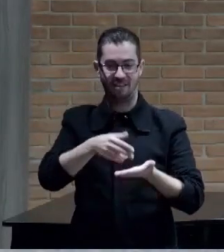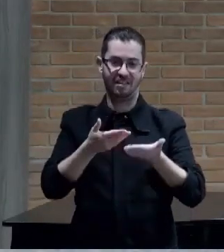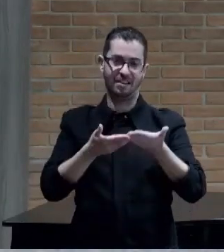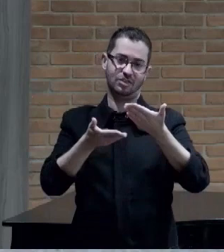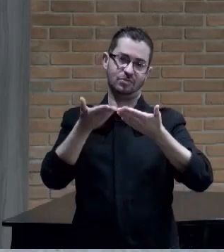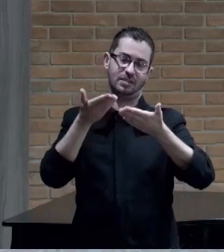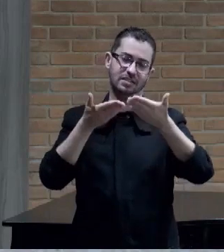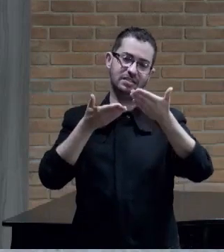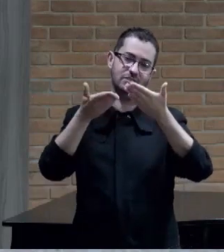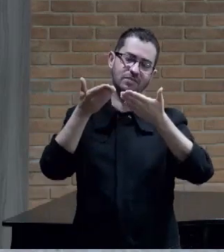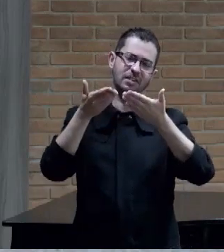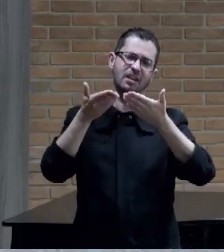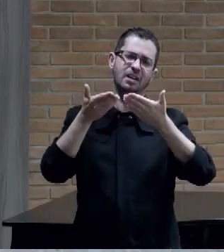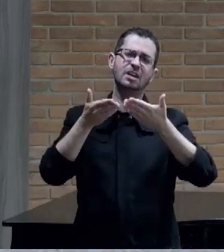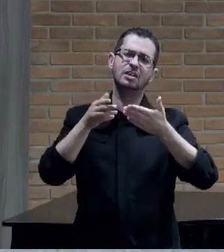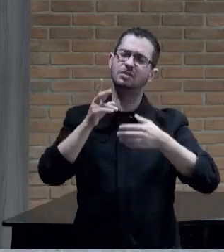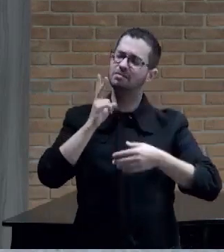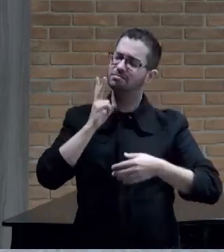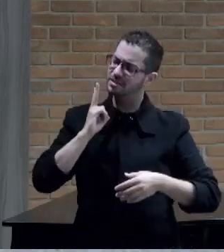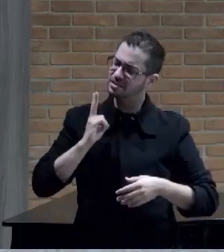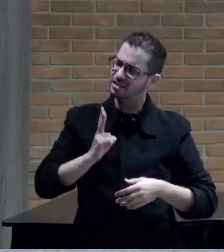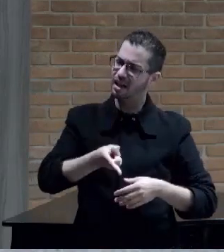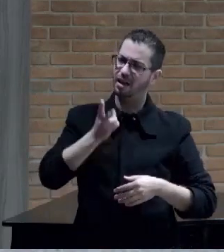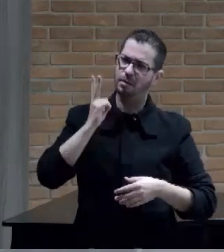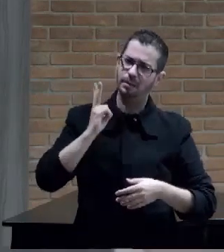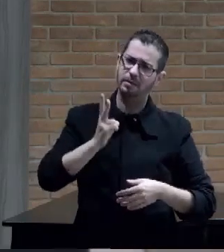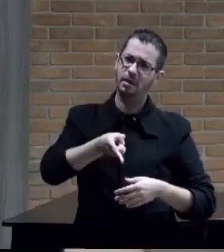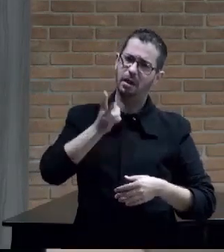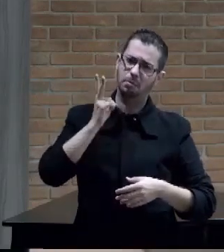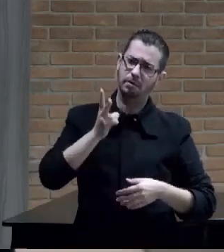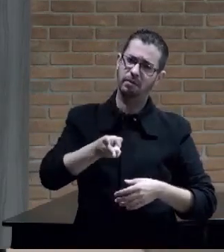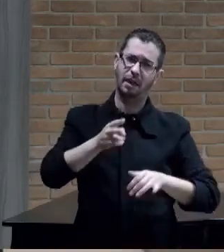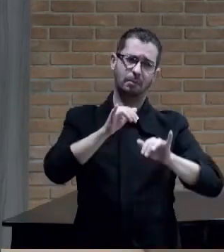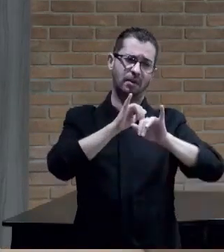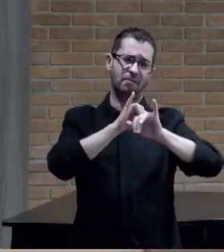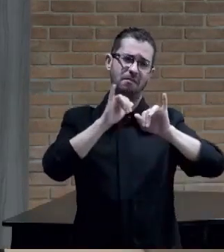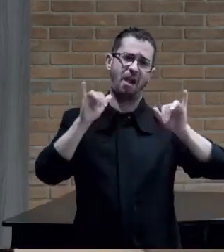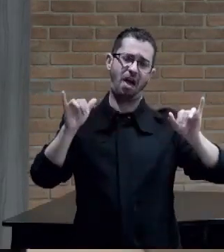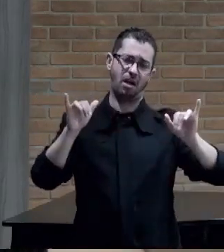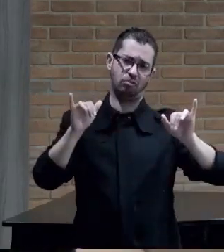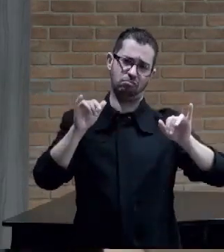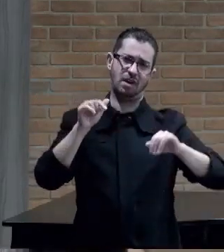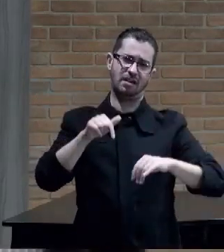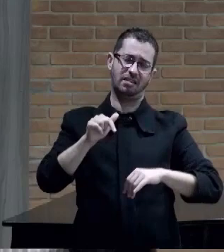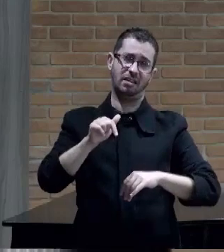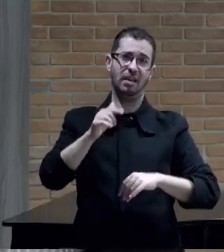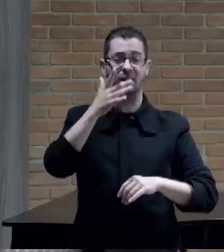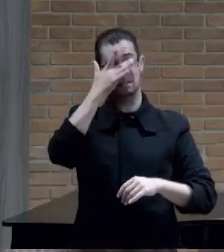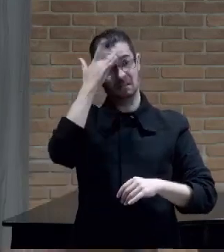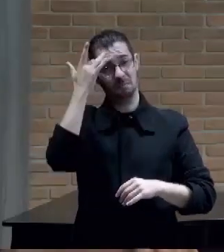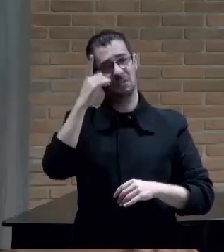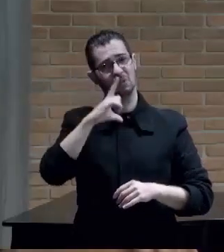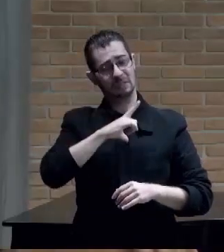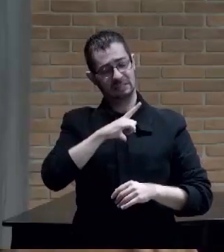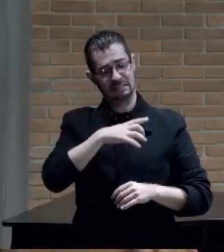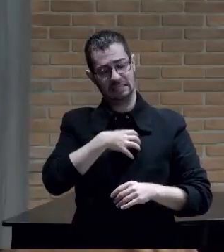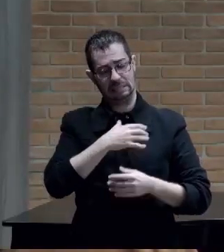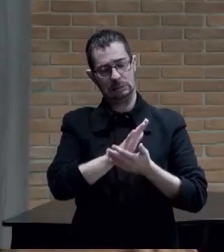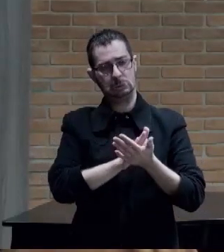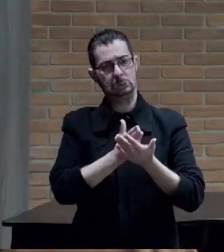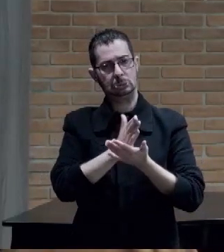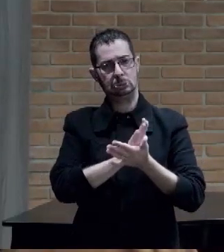Isso é tão falado aqui nessa igreja, que muitas pessoas ficam até, de certa maneira, incomodadas com